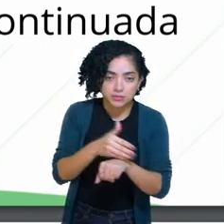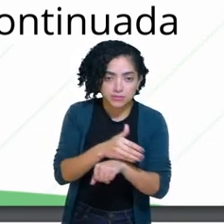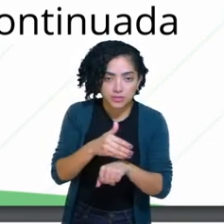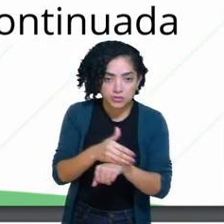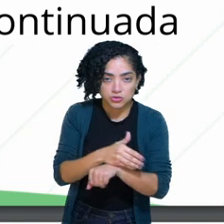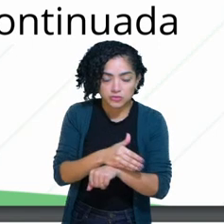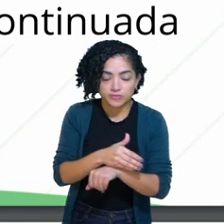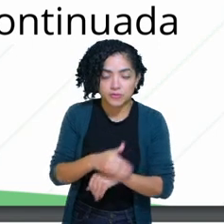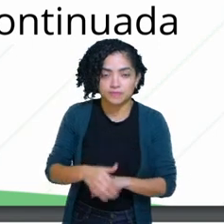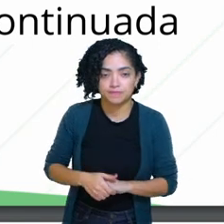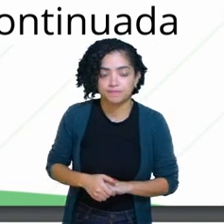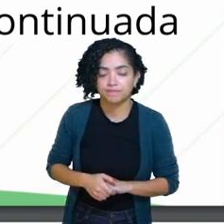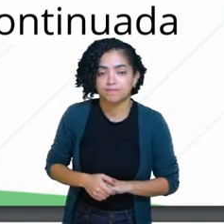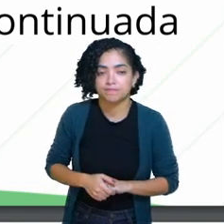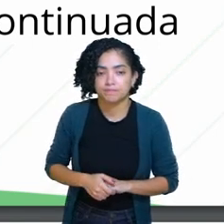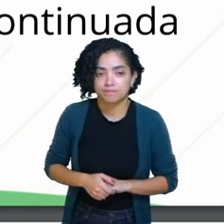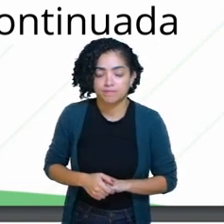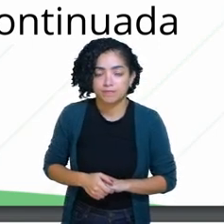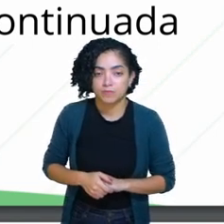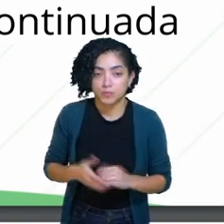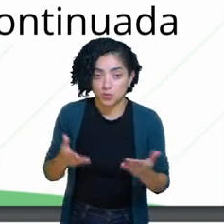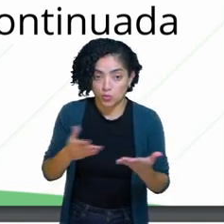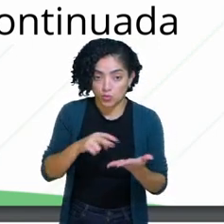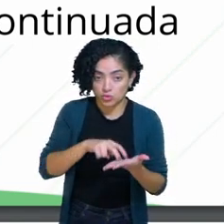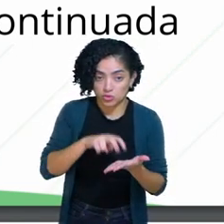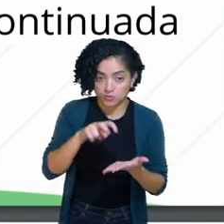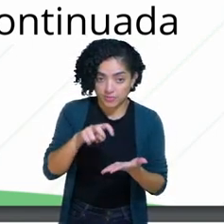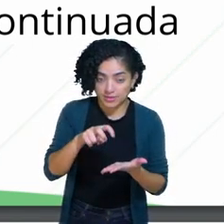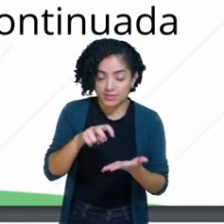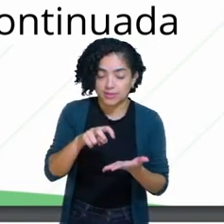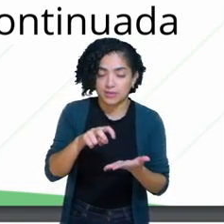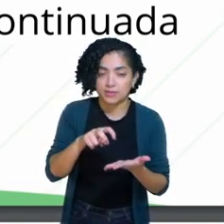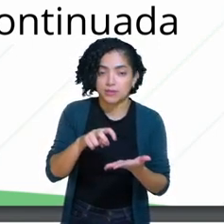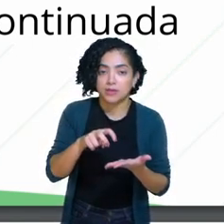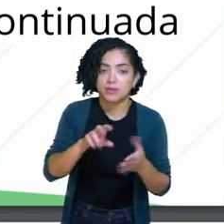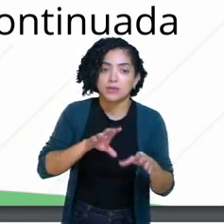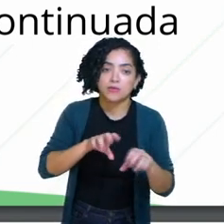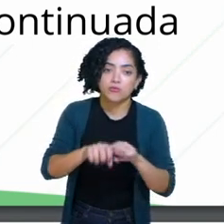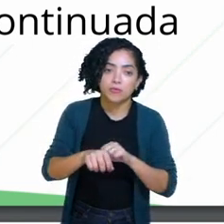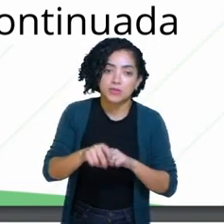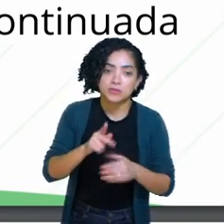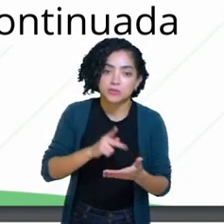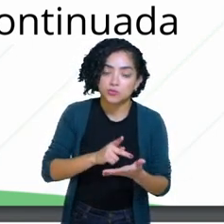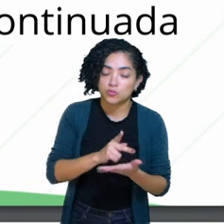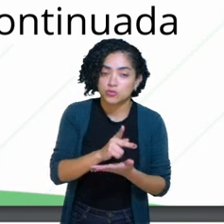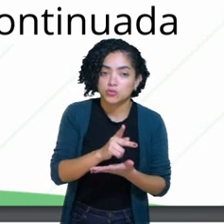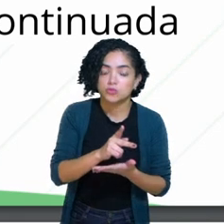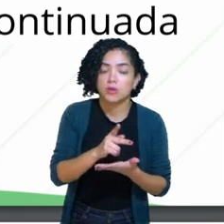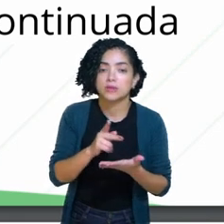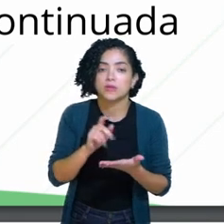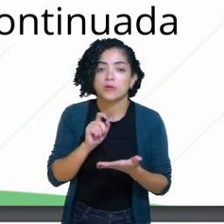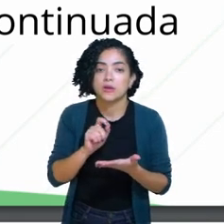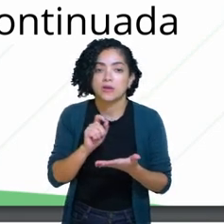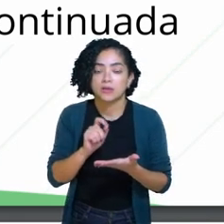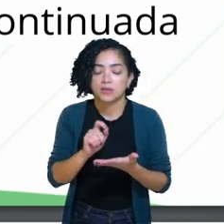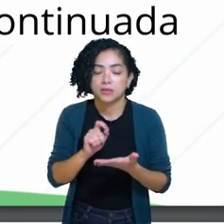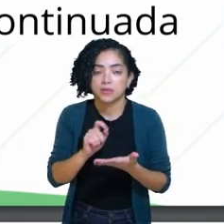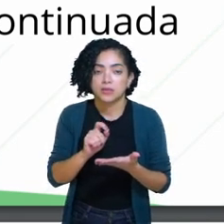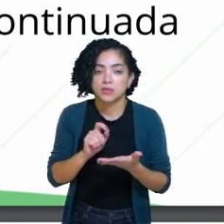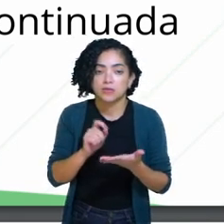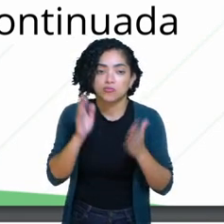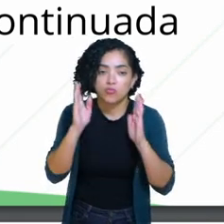eh na mesa da manhã lá da formação continuada se eh Levantou que nós já tivemos um